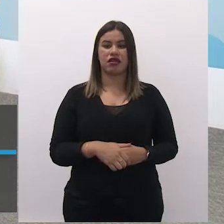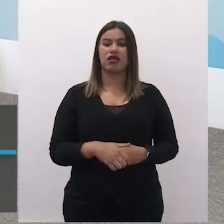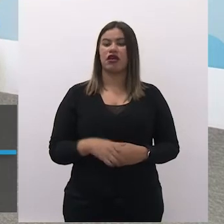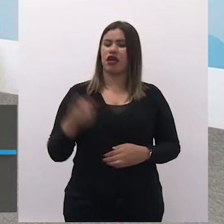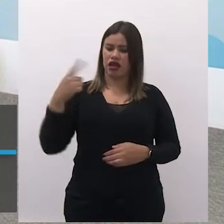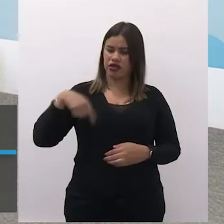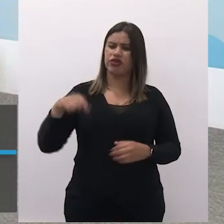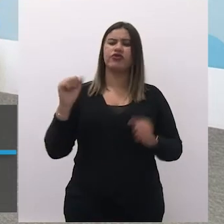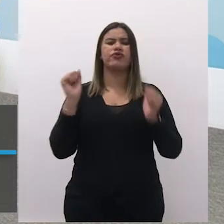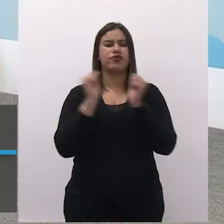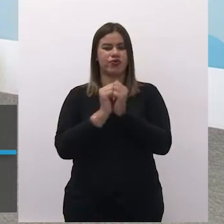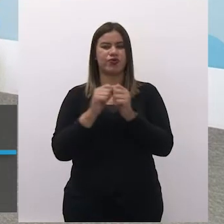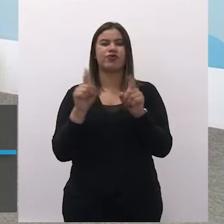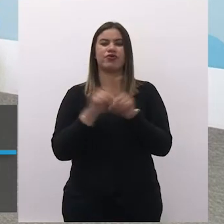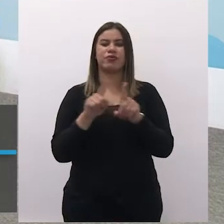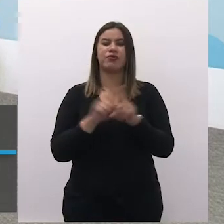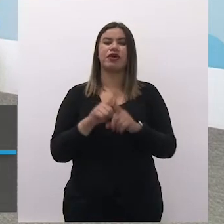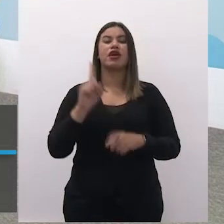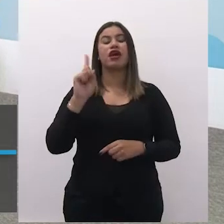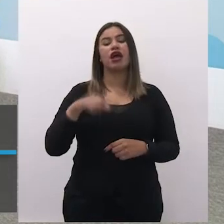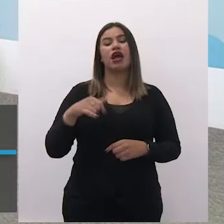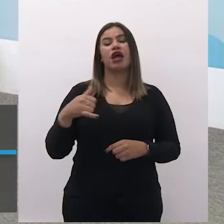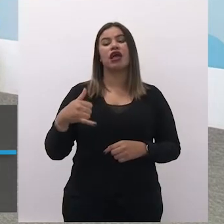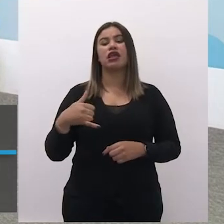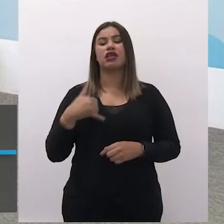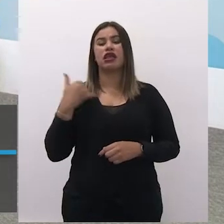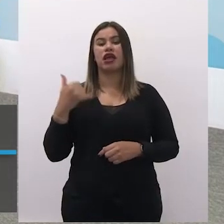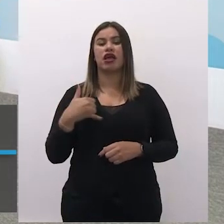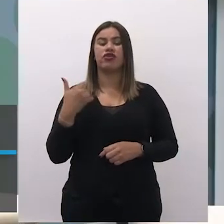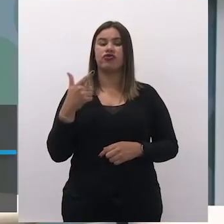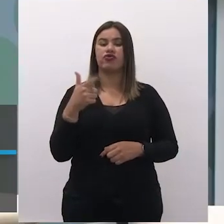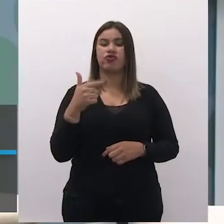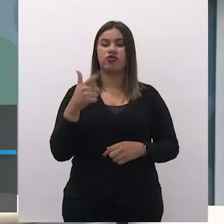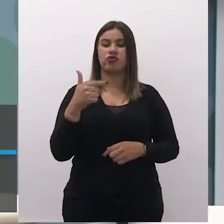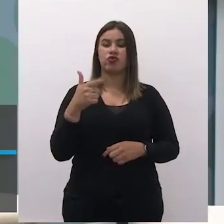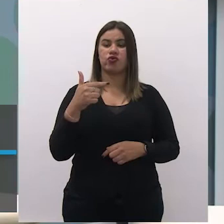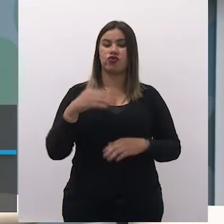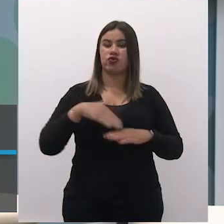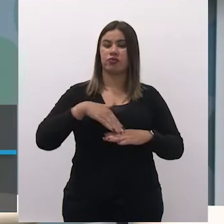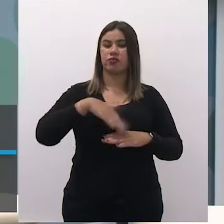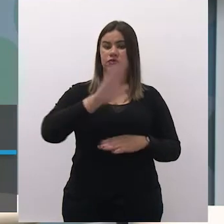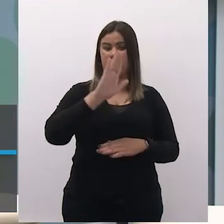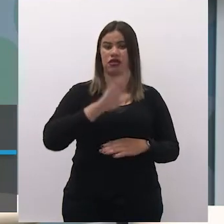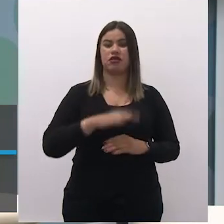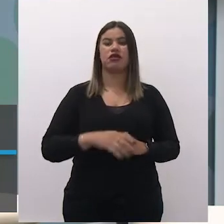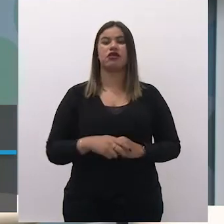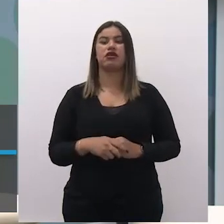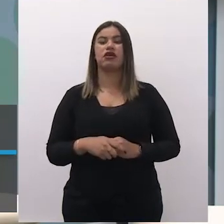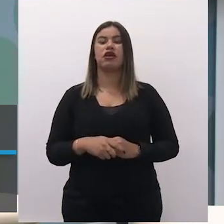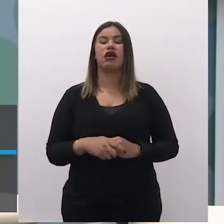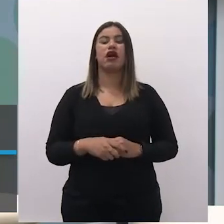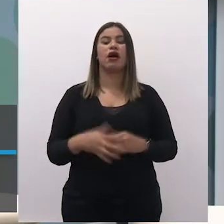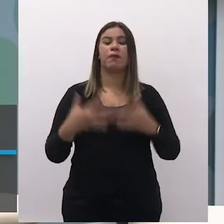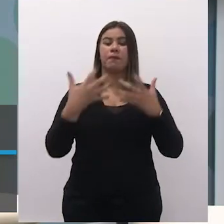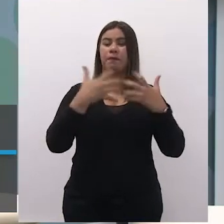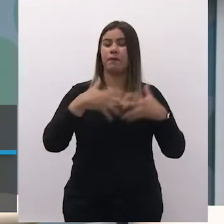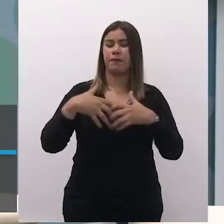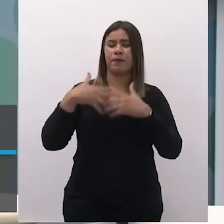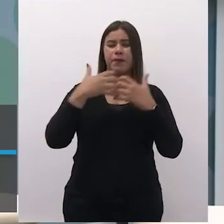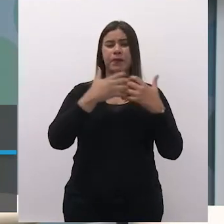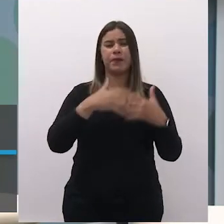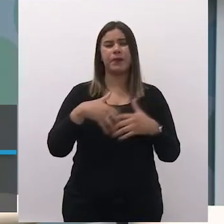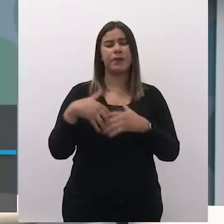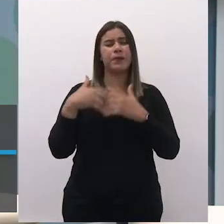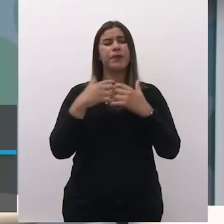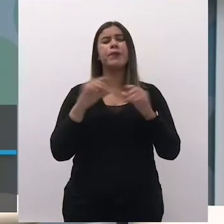está incluída nisso também. Que a partir de 12 anos é as operações formais. O que são as